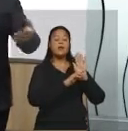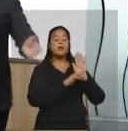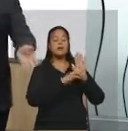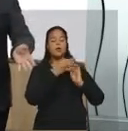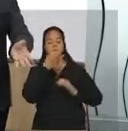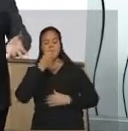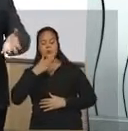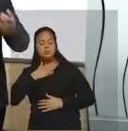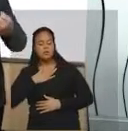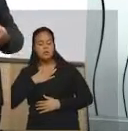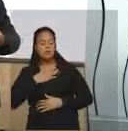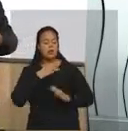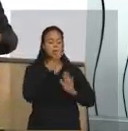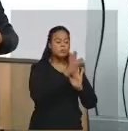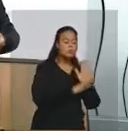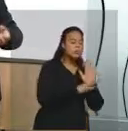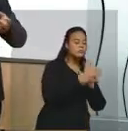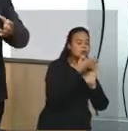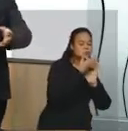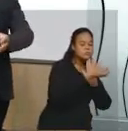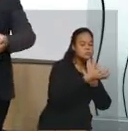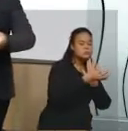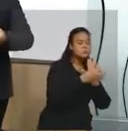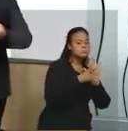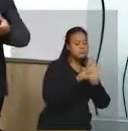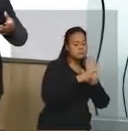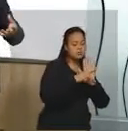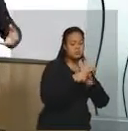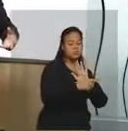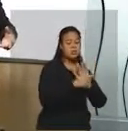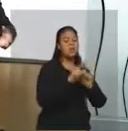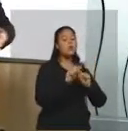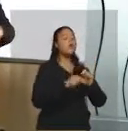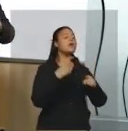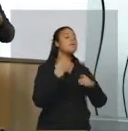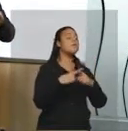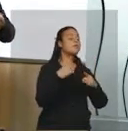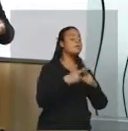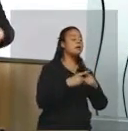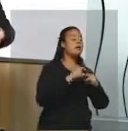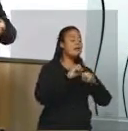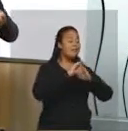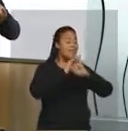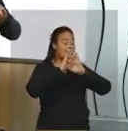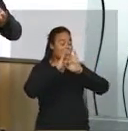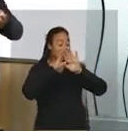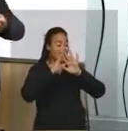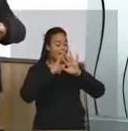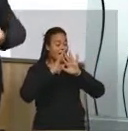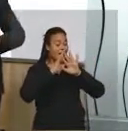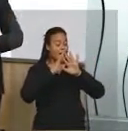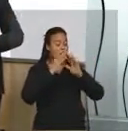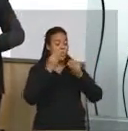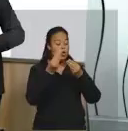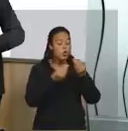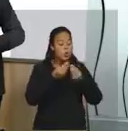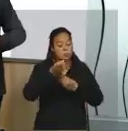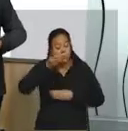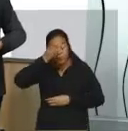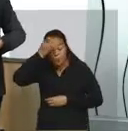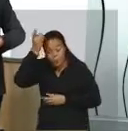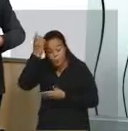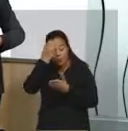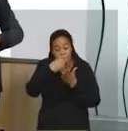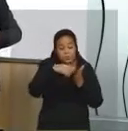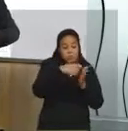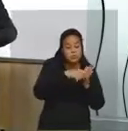ou texto opinativo. Por quê? Porque fica clara a posição do autor deste texto